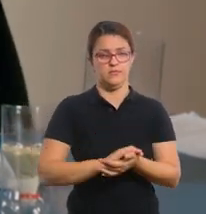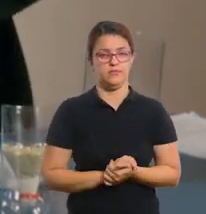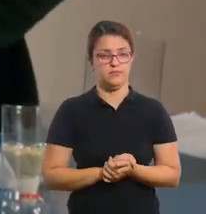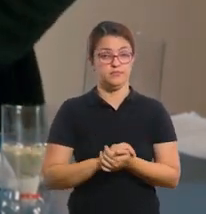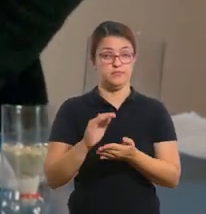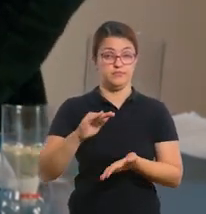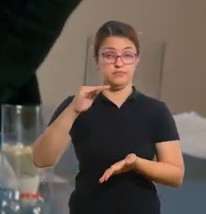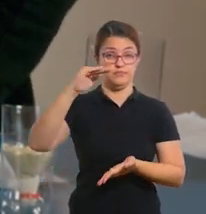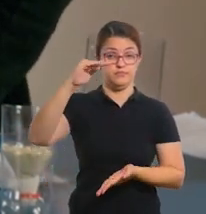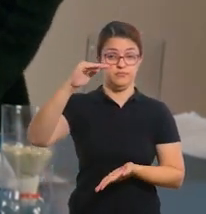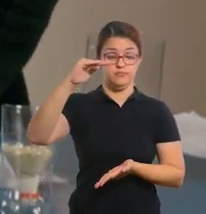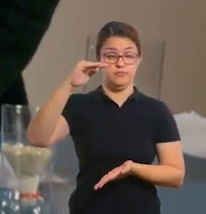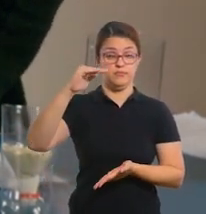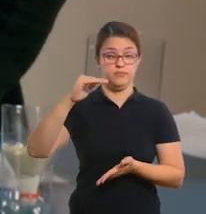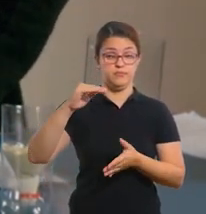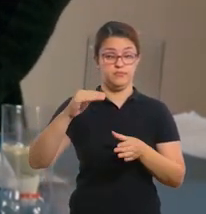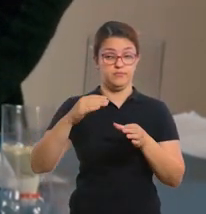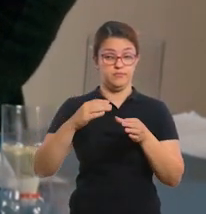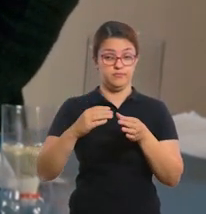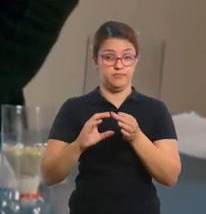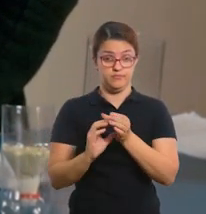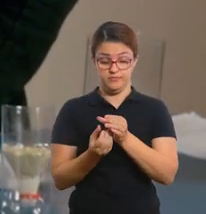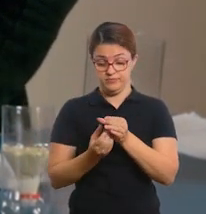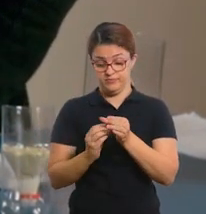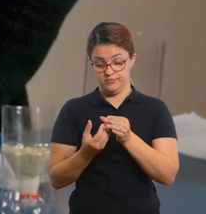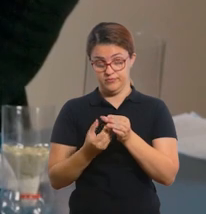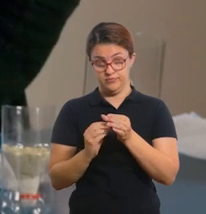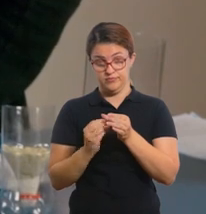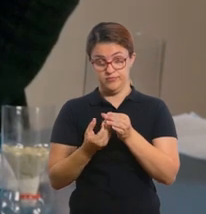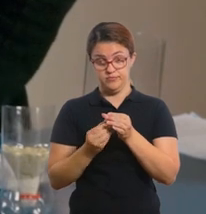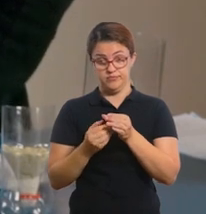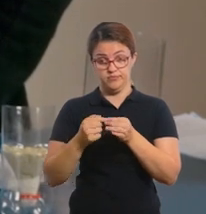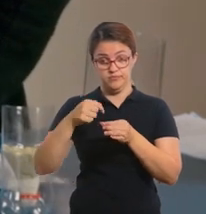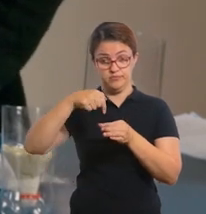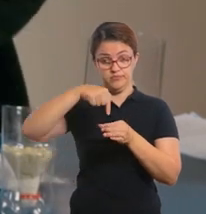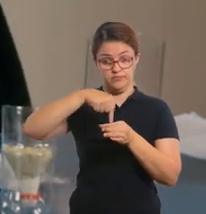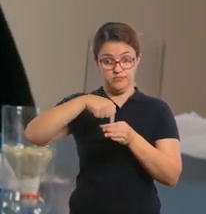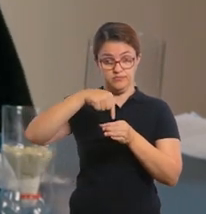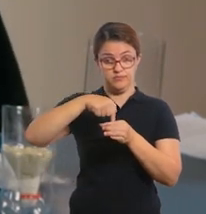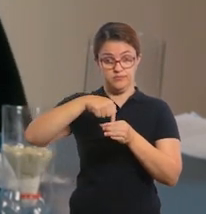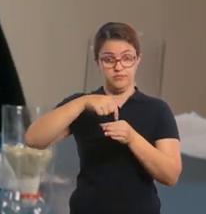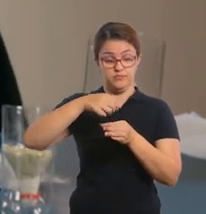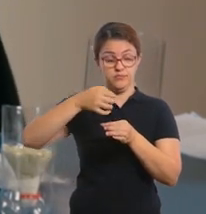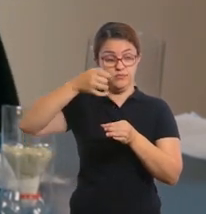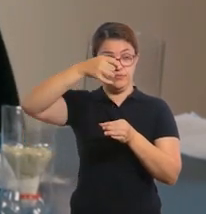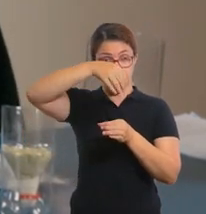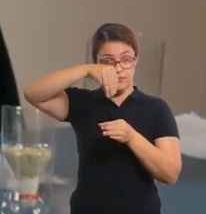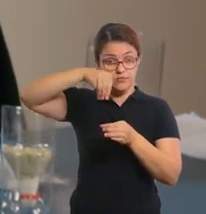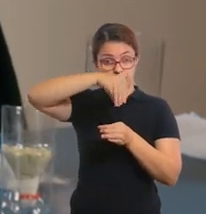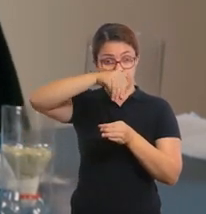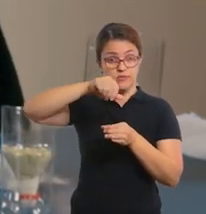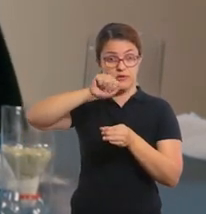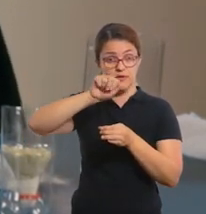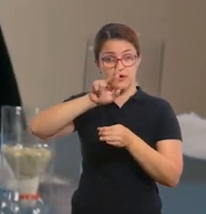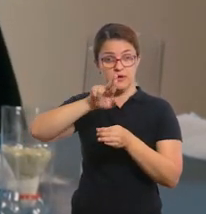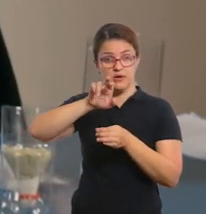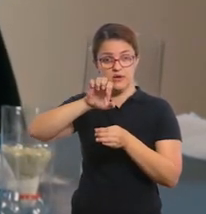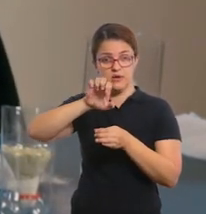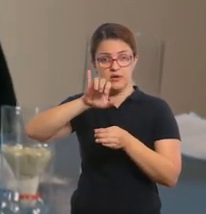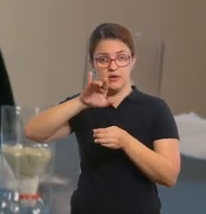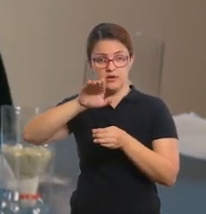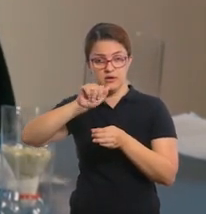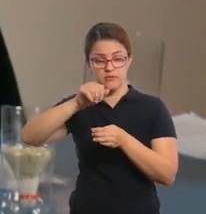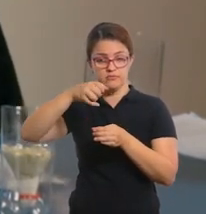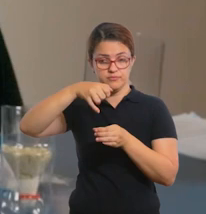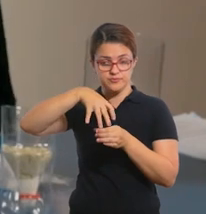tá? Mas a ideia é que seja feita nessa estrutura. Então, primeiro, a tampa tem que ter um furinho, depois um pouco de